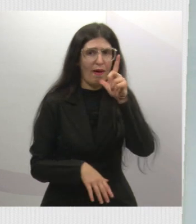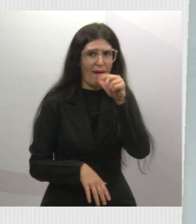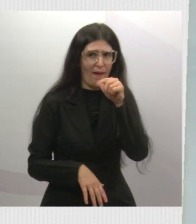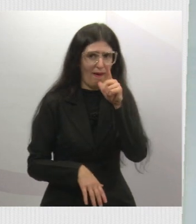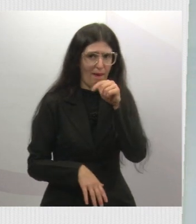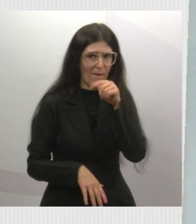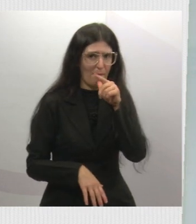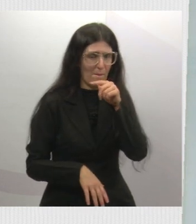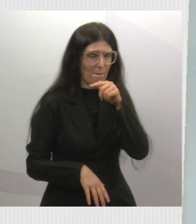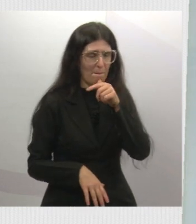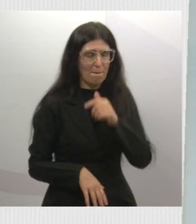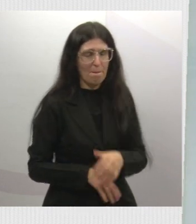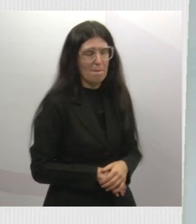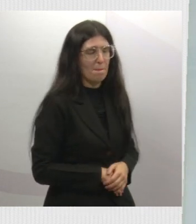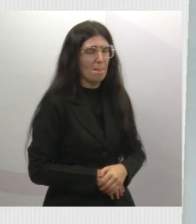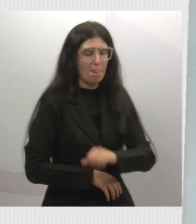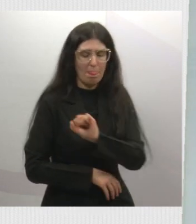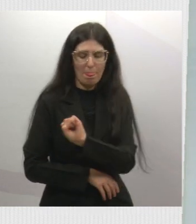tarifas, né?